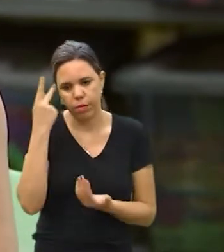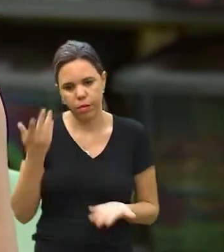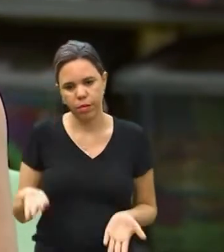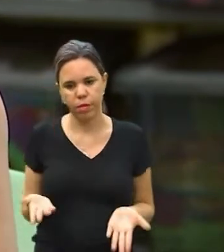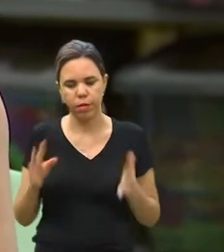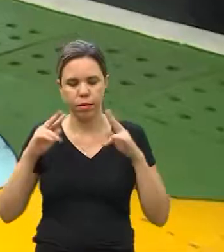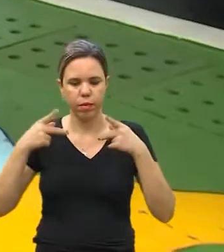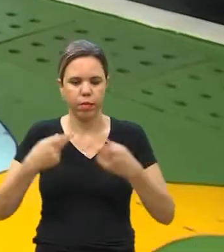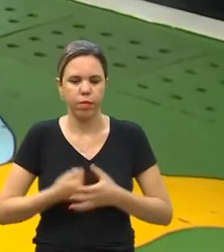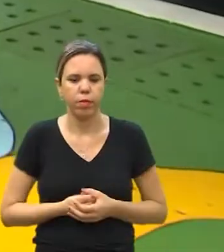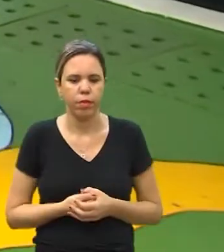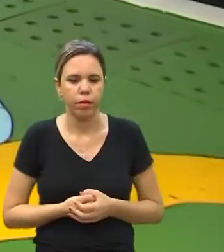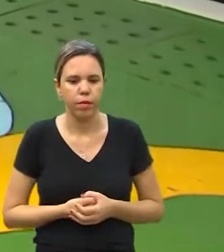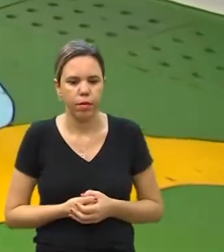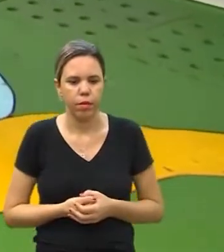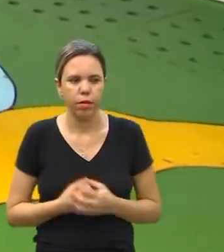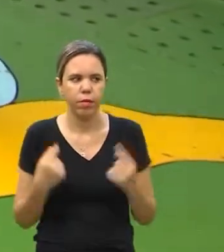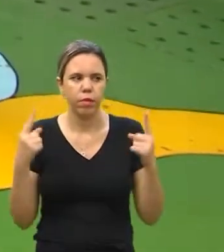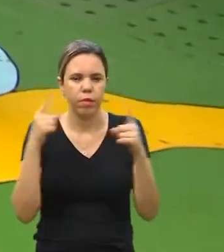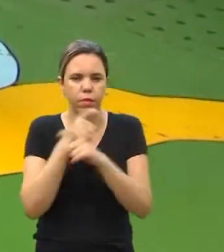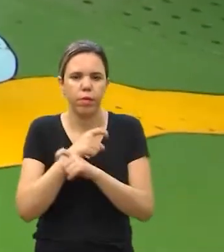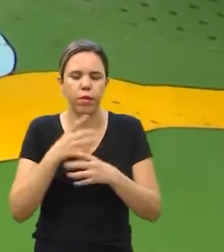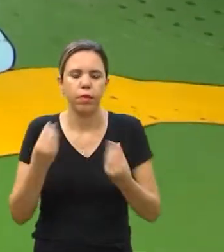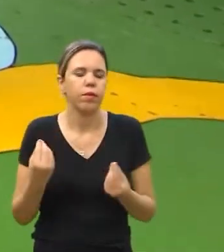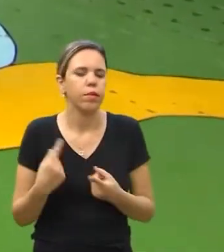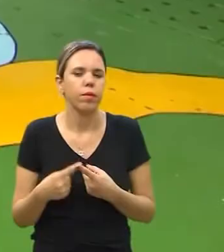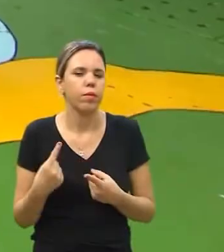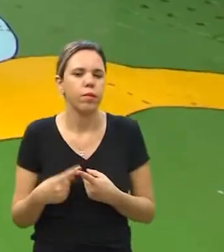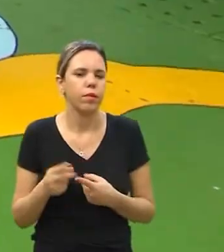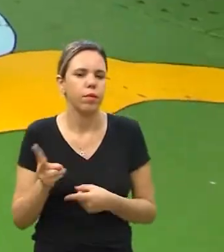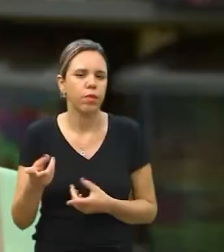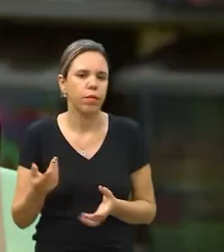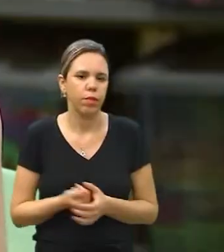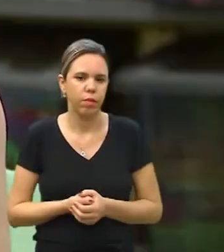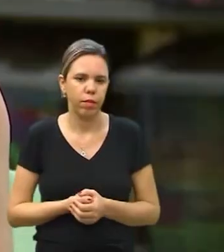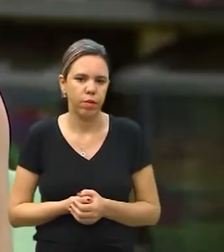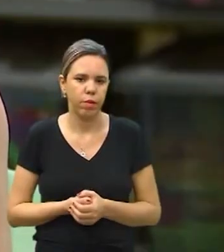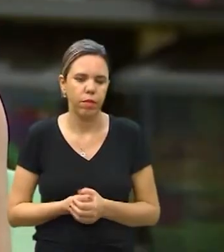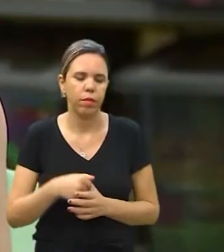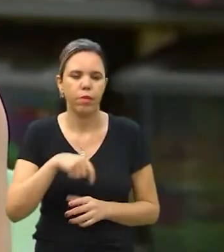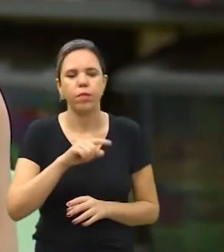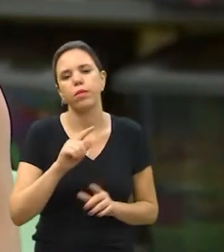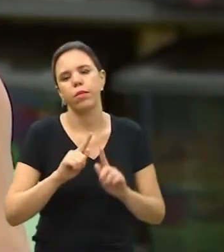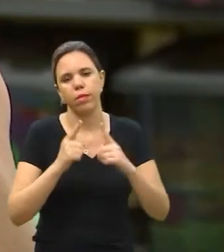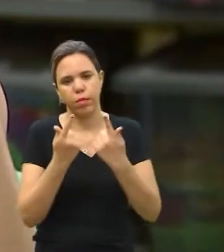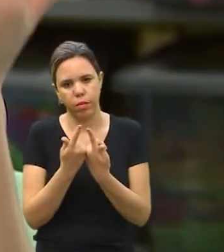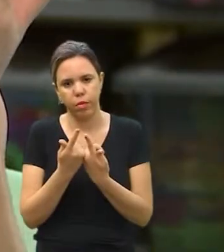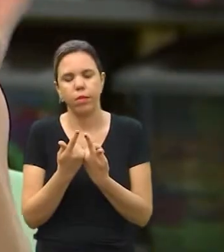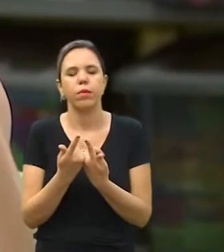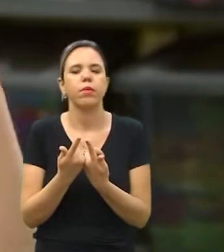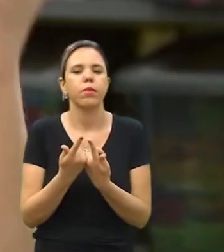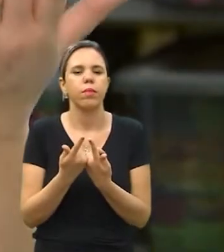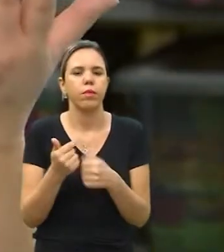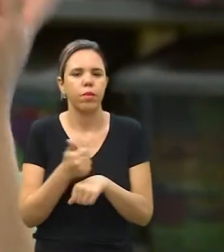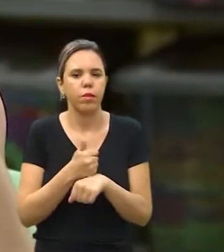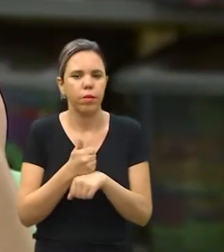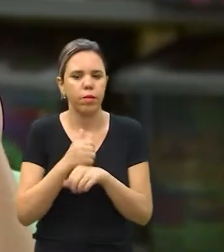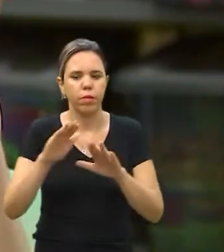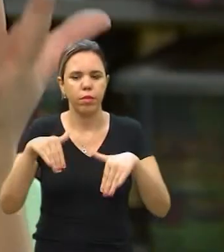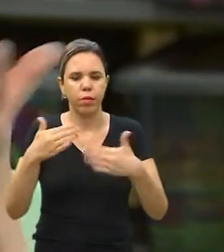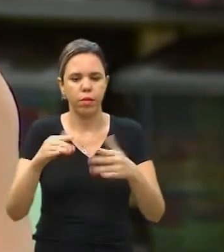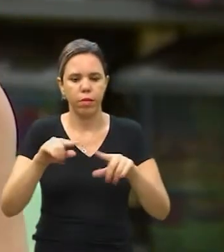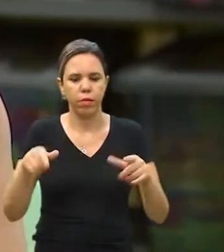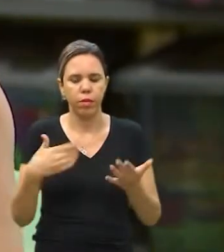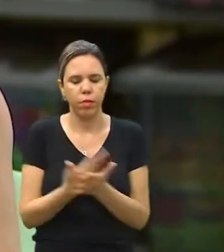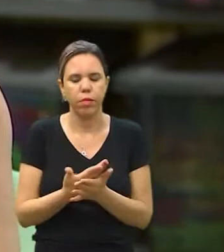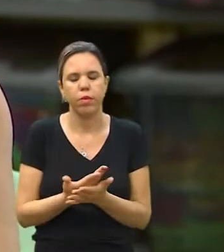né? São humanos. Mas com tantas dificuldades, por que continuar? Fui para gestão, fui para fora da sala de aula,